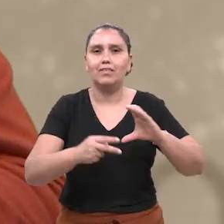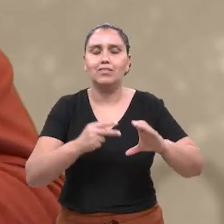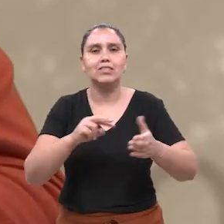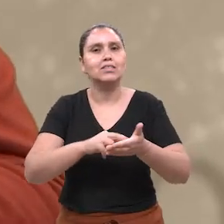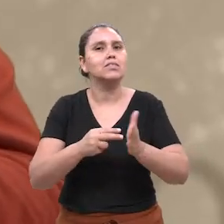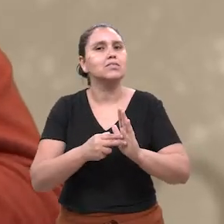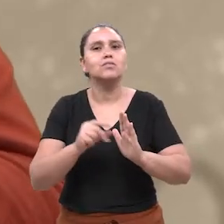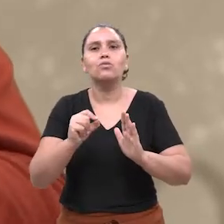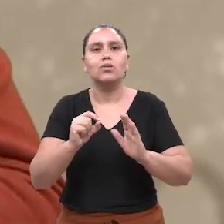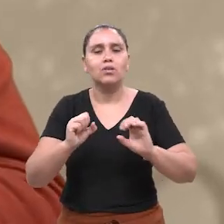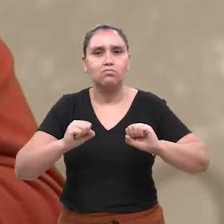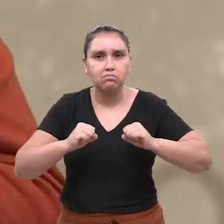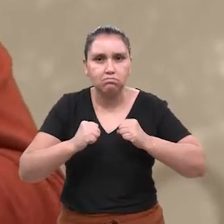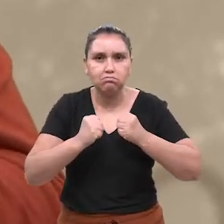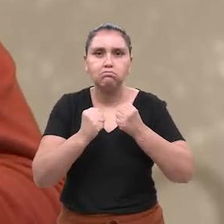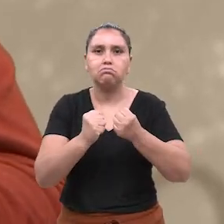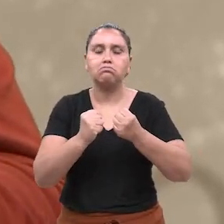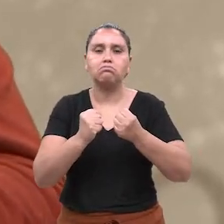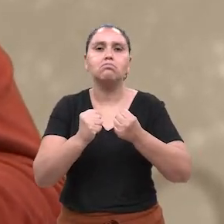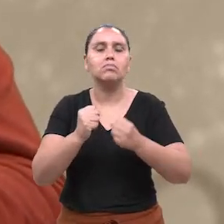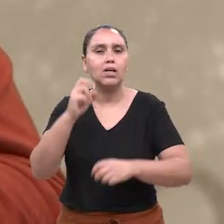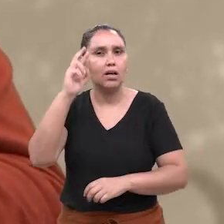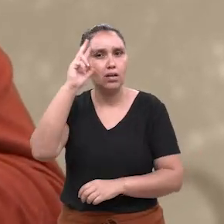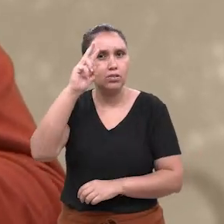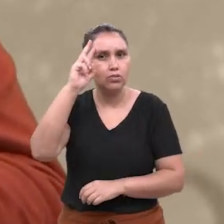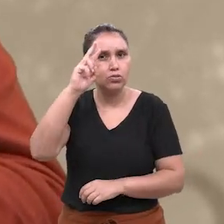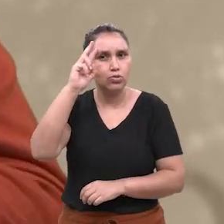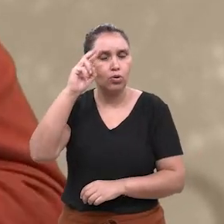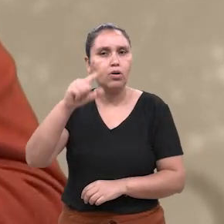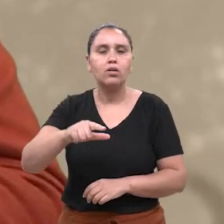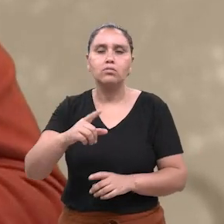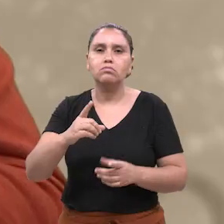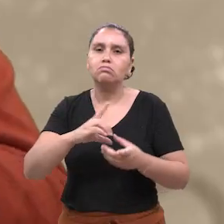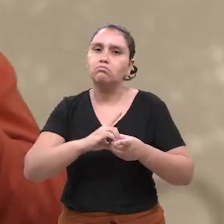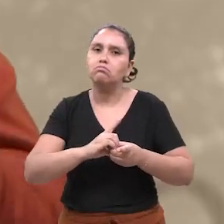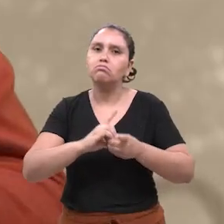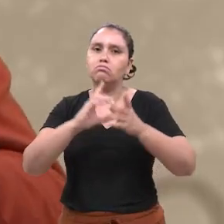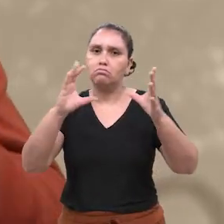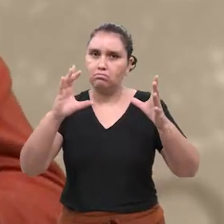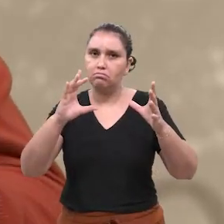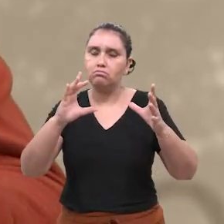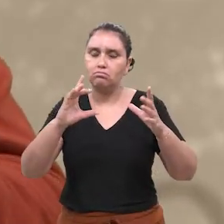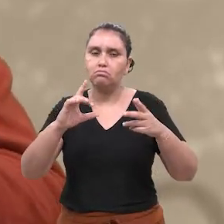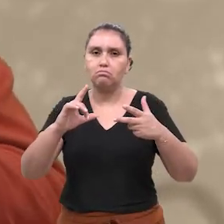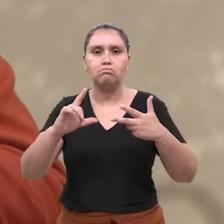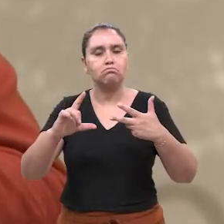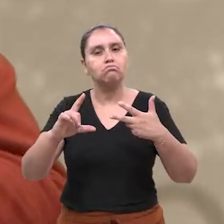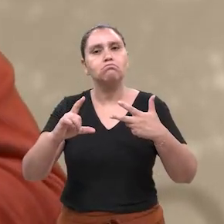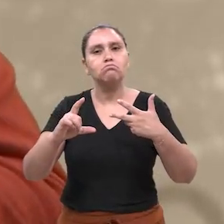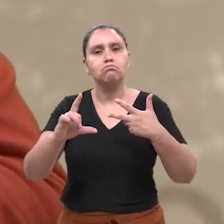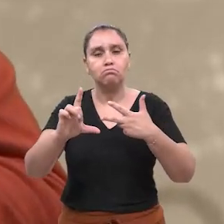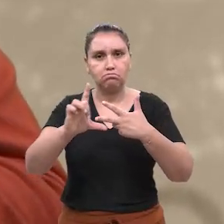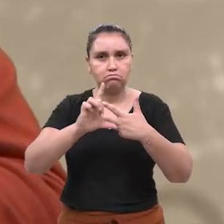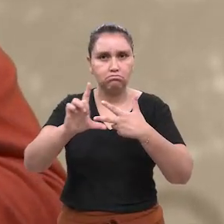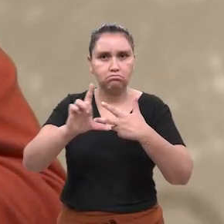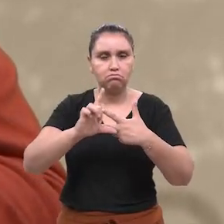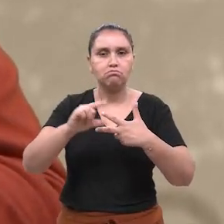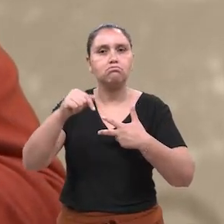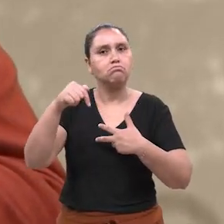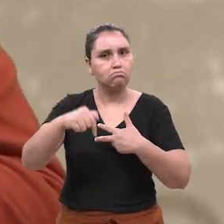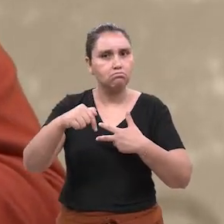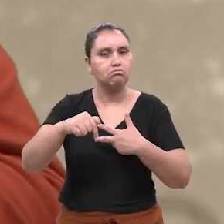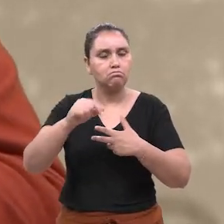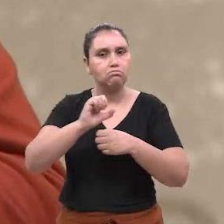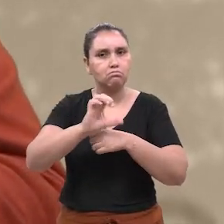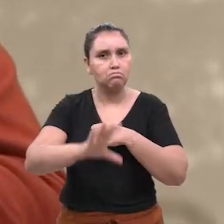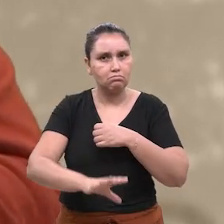para fortalecer a história, né, democrática e legislativa da cidade de Erechim. Então, eu